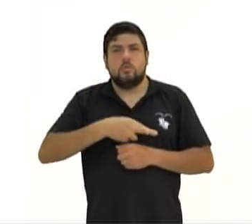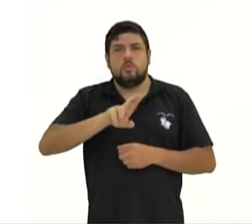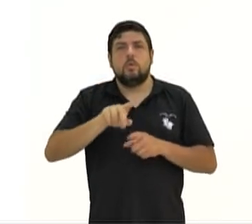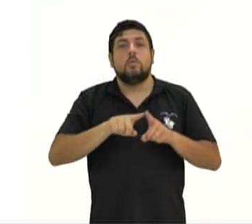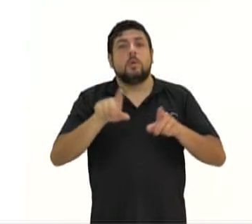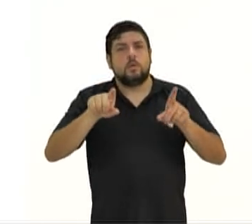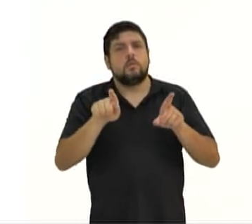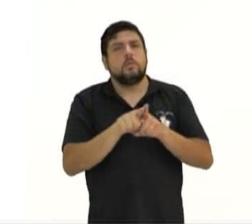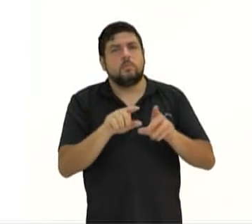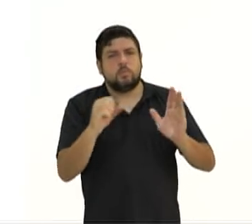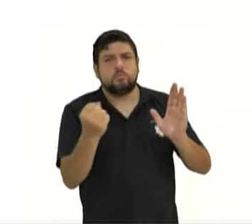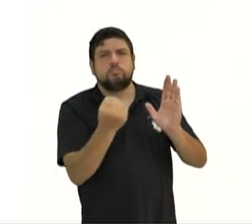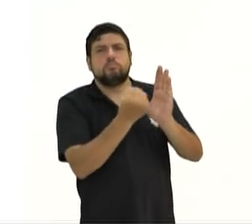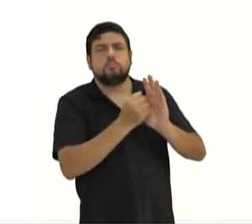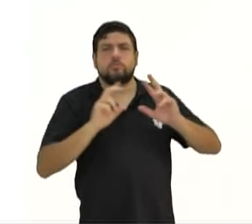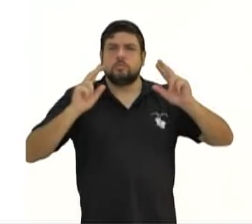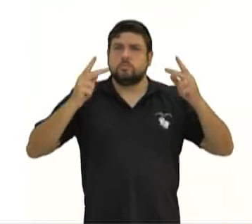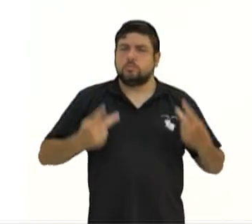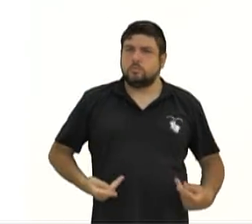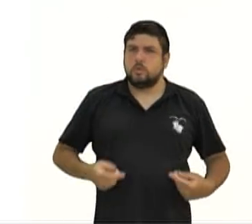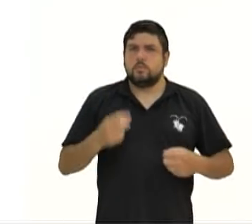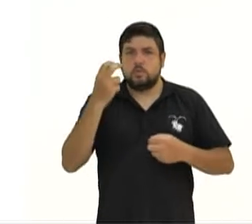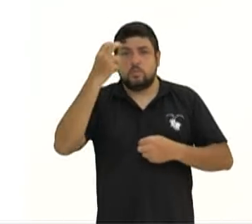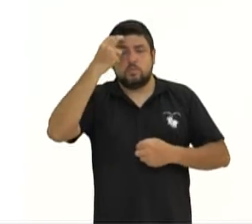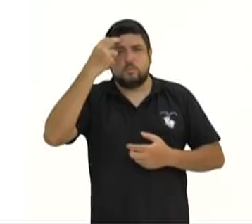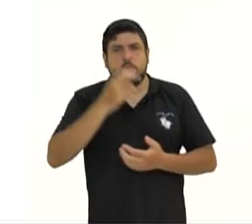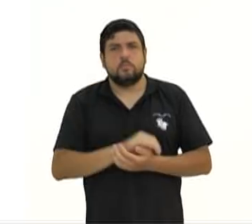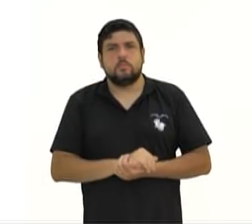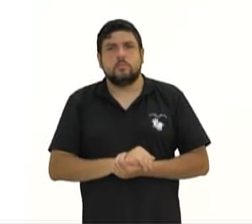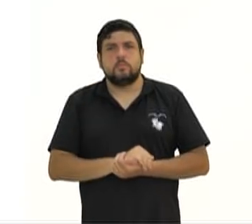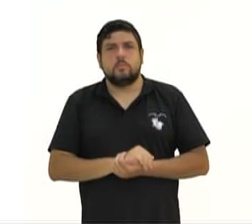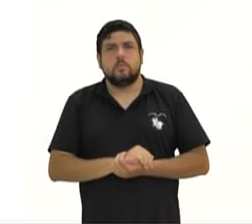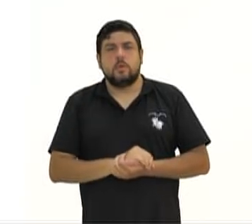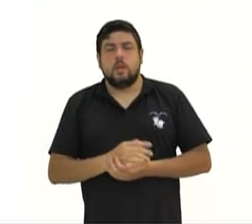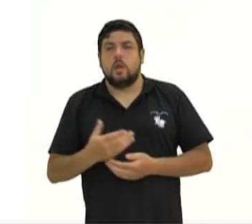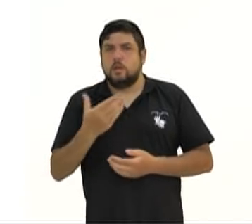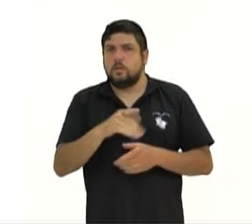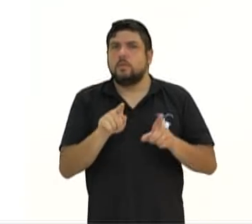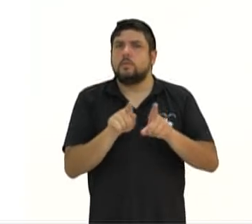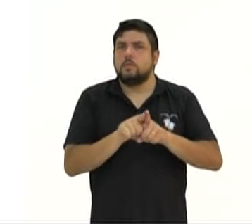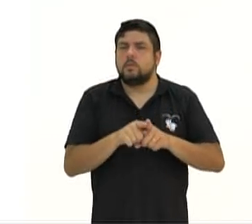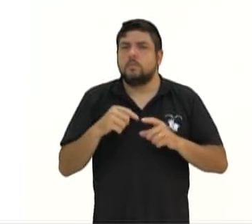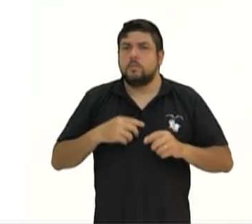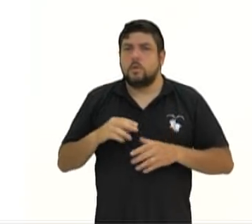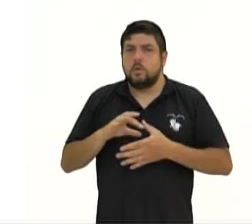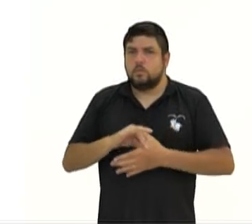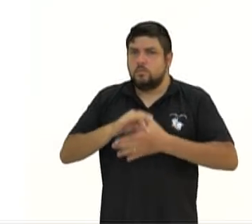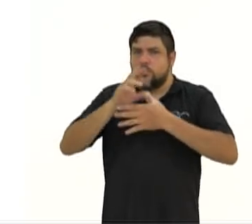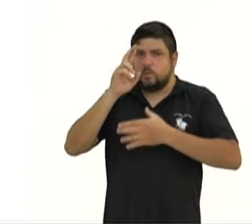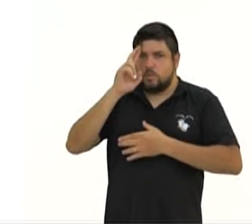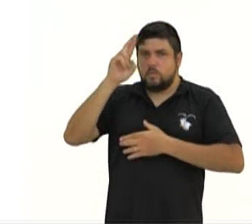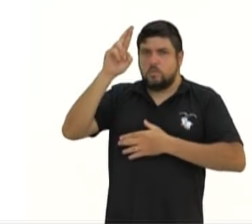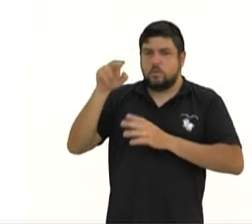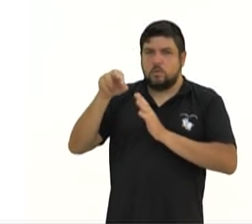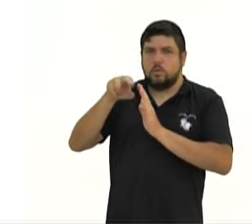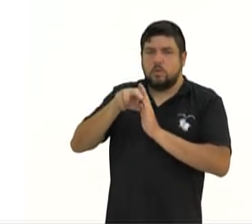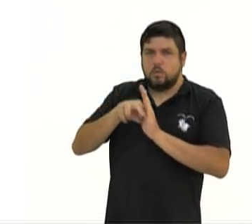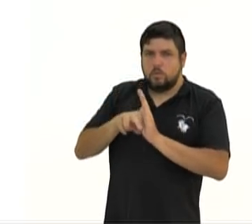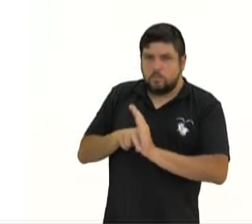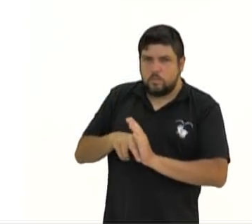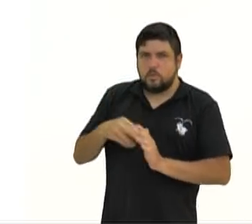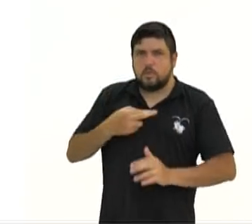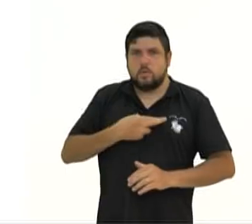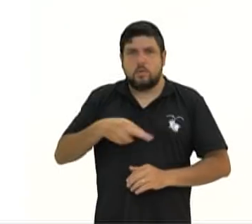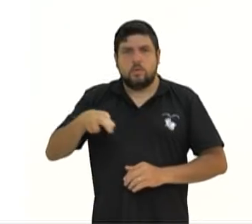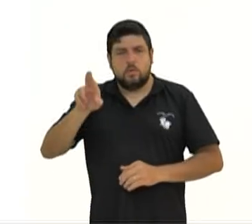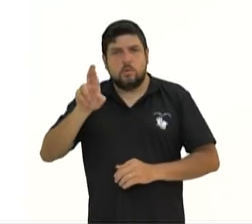da humanidade. Patrimônio histórico e cultural. Além disso, relembramos o papel dos líderes religiosos nas suas instituições